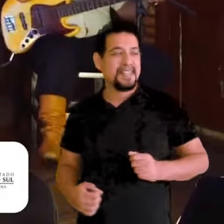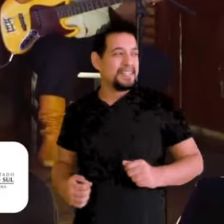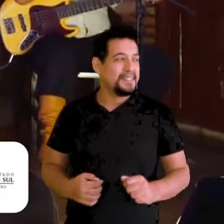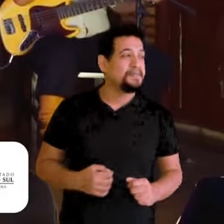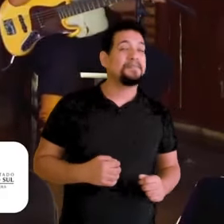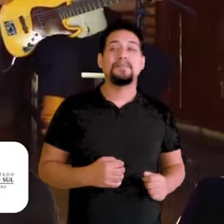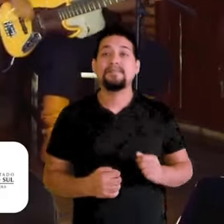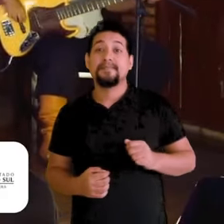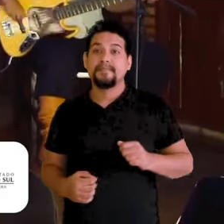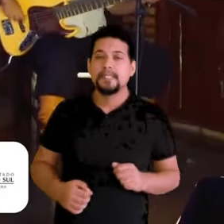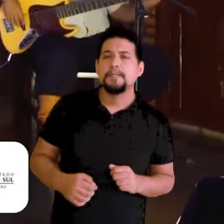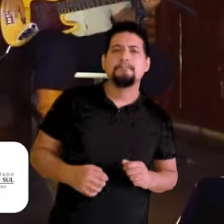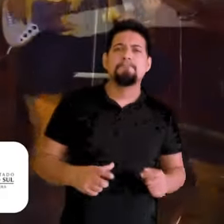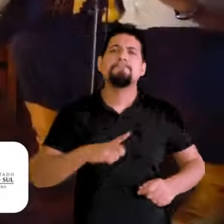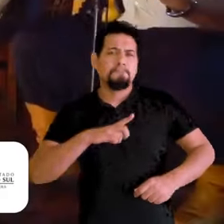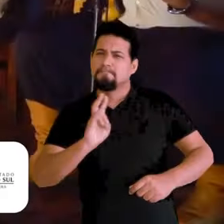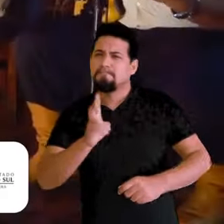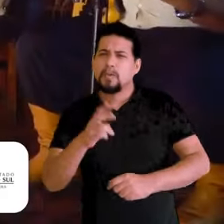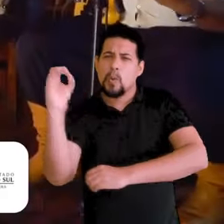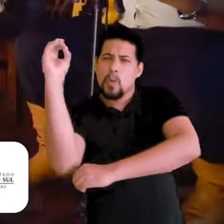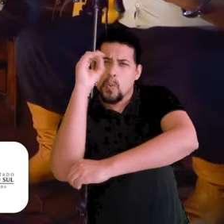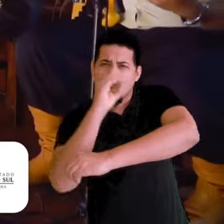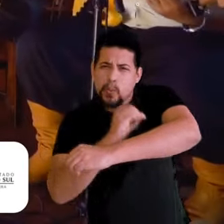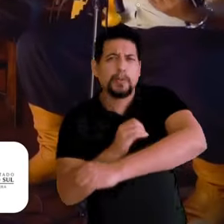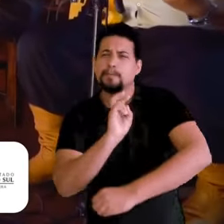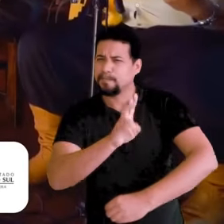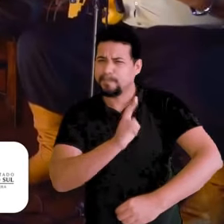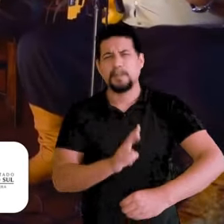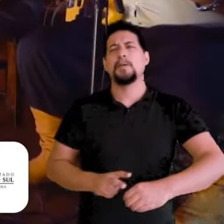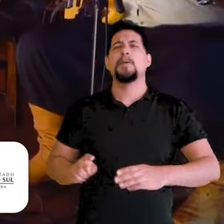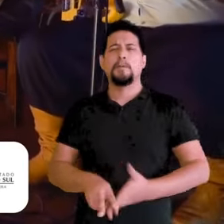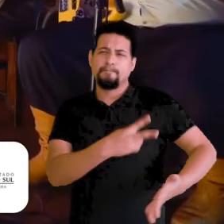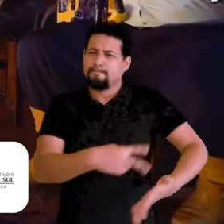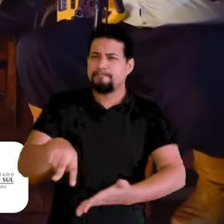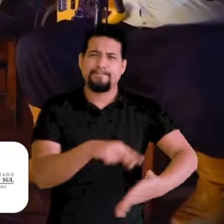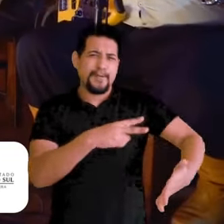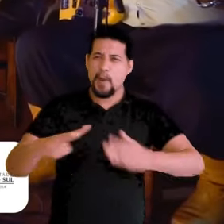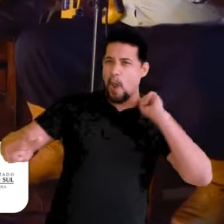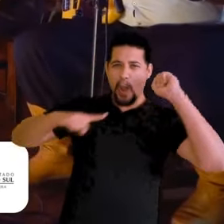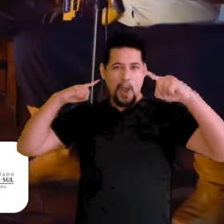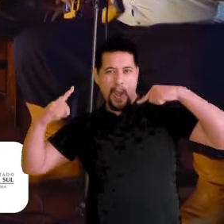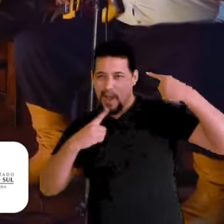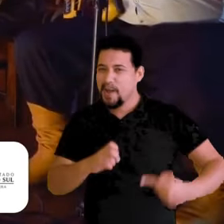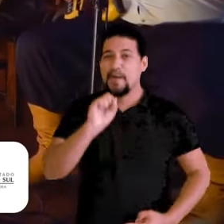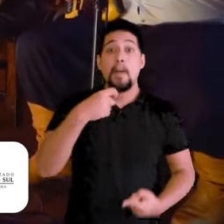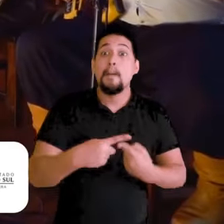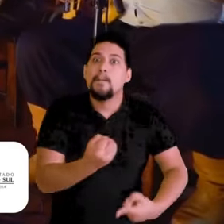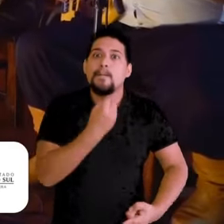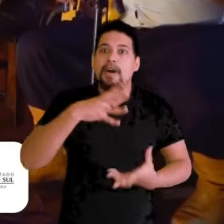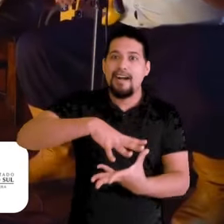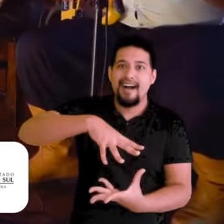Chiquinho. Canta mais, seu fado. Vivo noite adentro, um vaneirão bem louco, louco, louco, pois faz bem